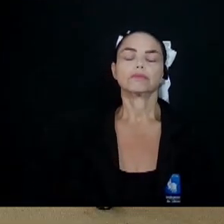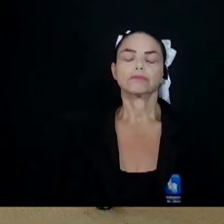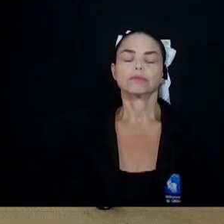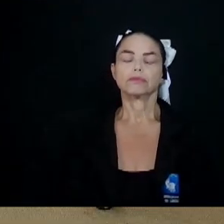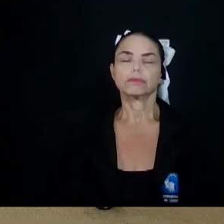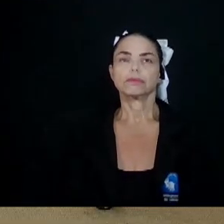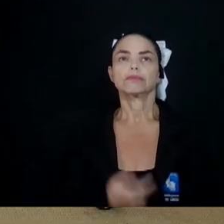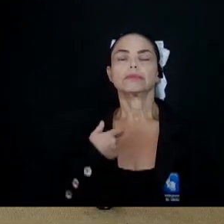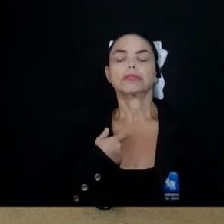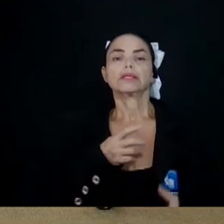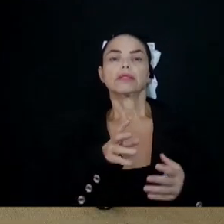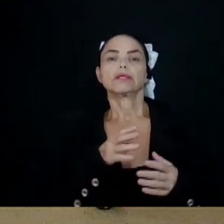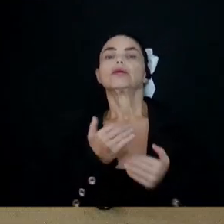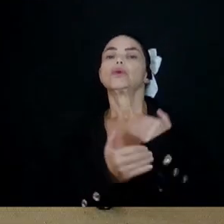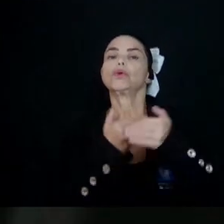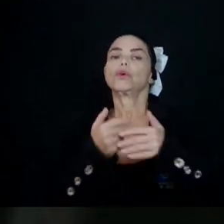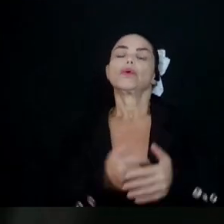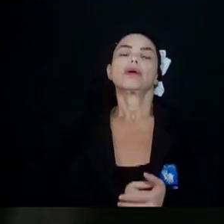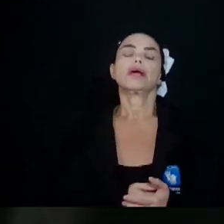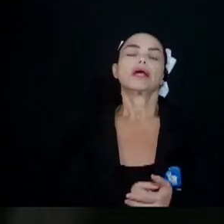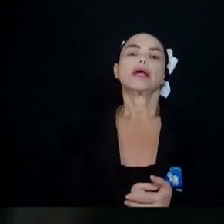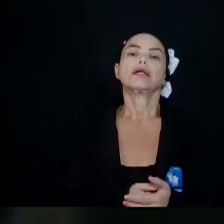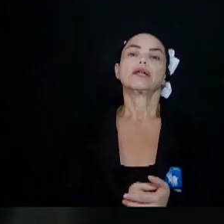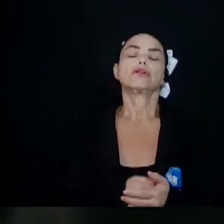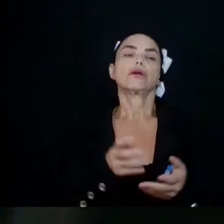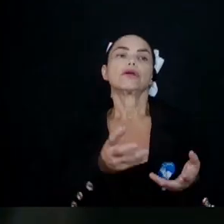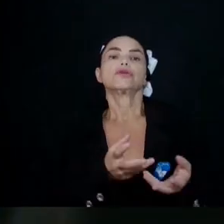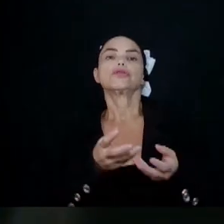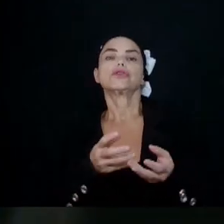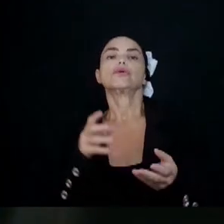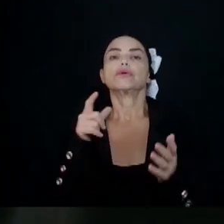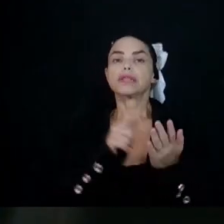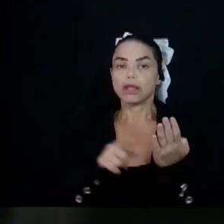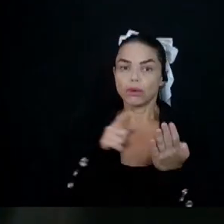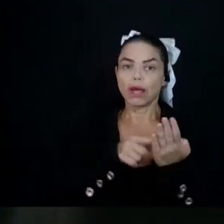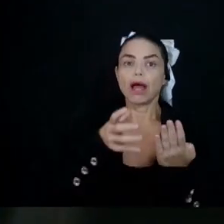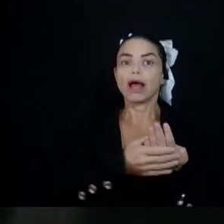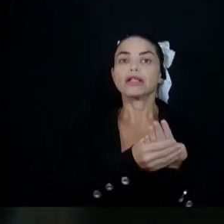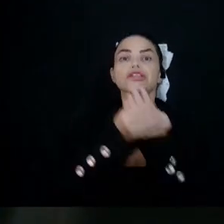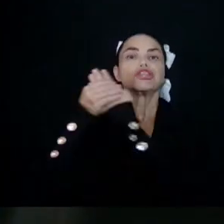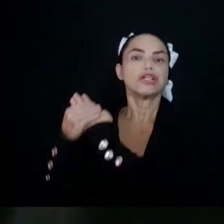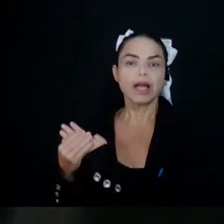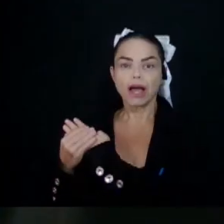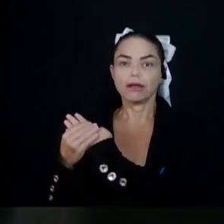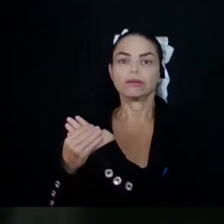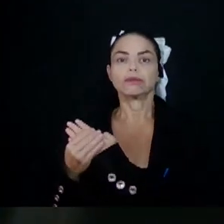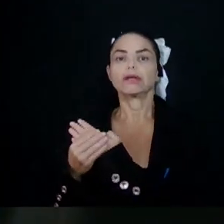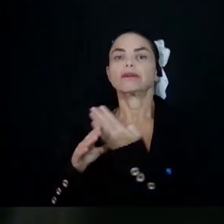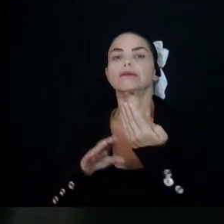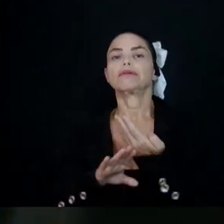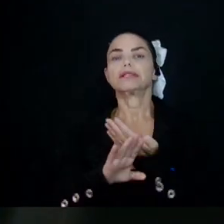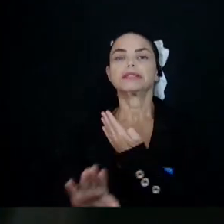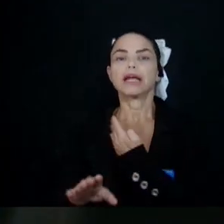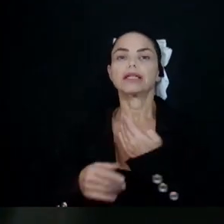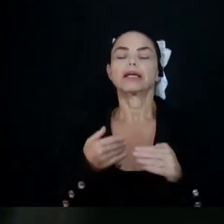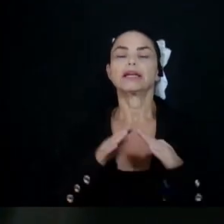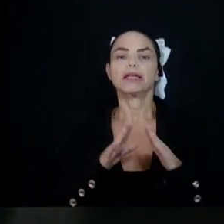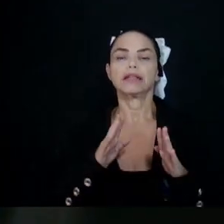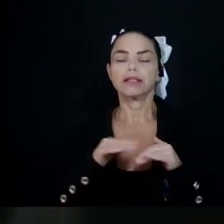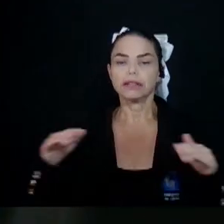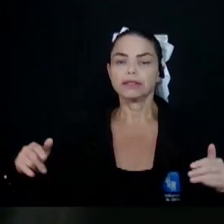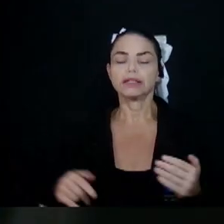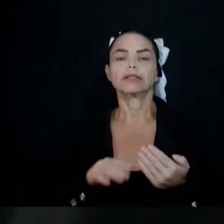forma progressiva, com tranquilidade, é importante a gente salientar aqui também, nós falamos, né, sobre essa questão do vício, gente.